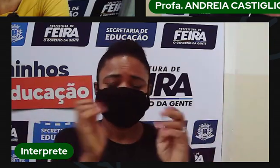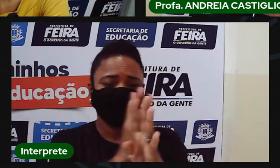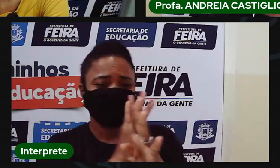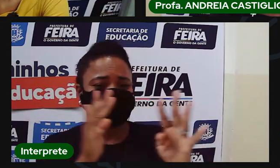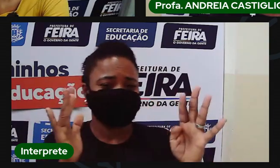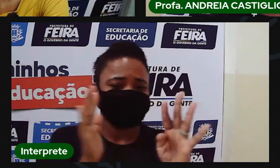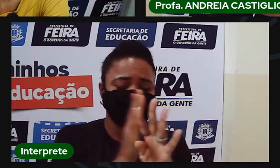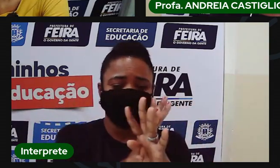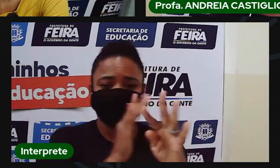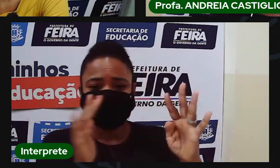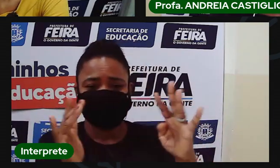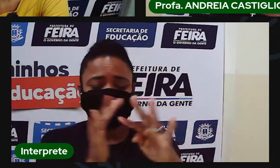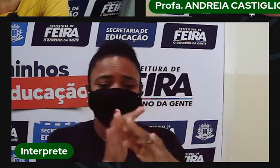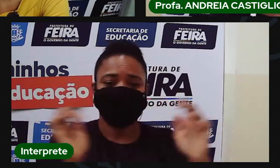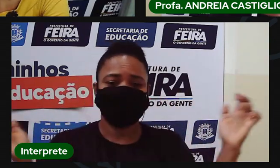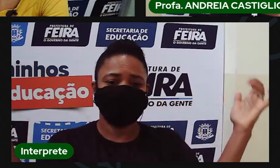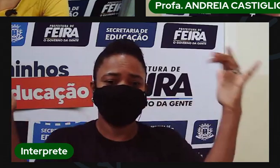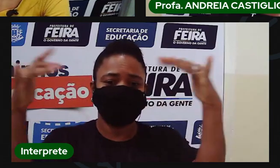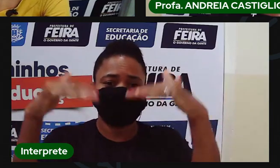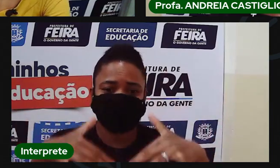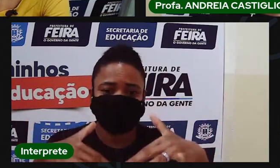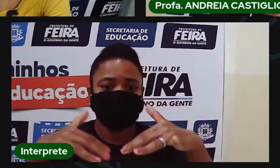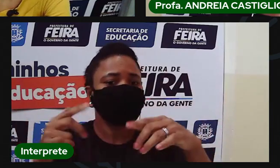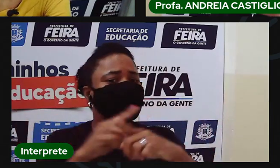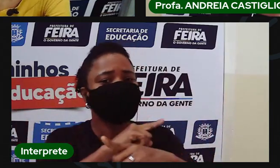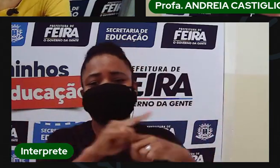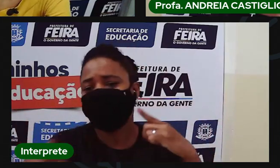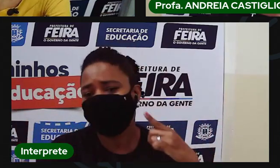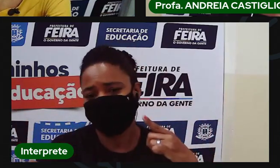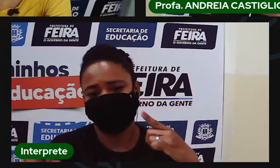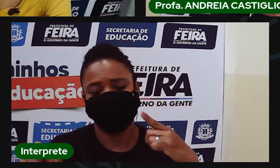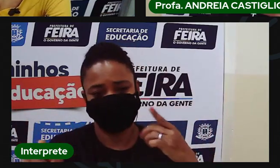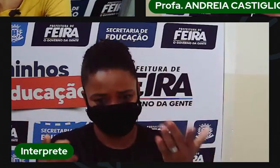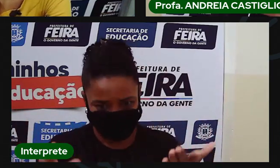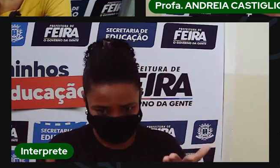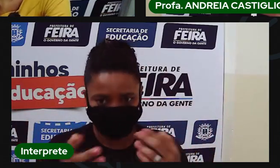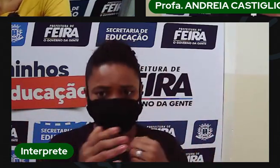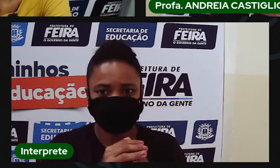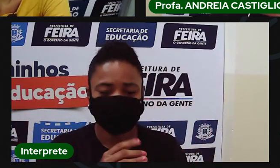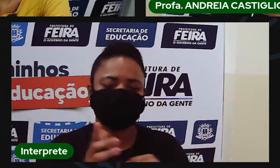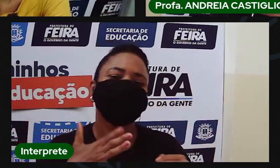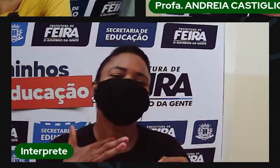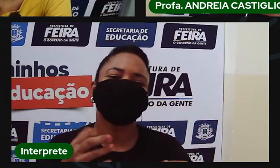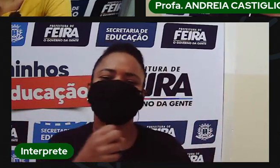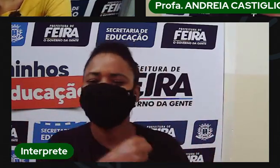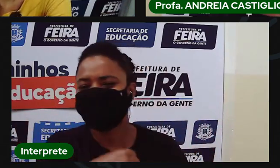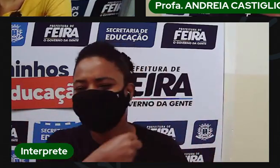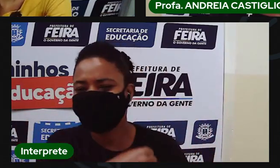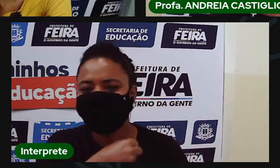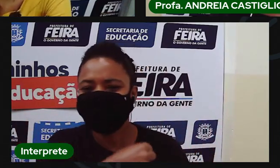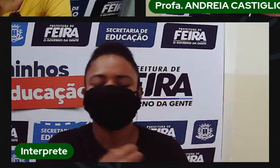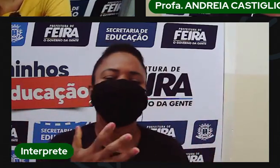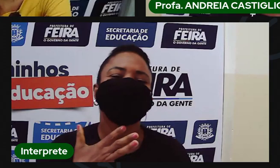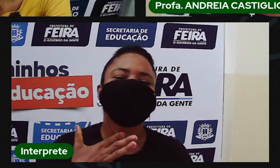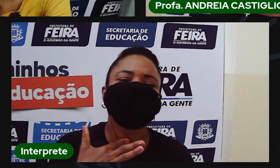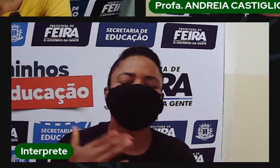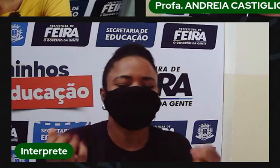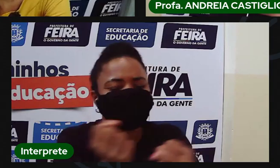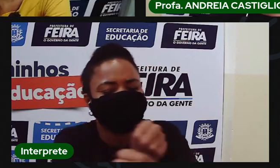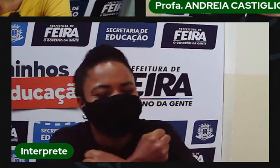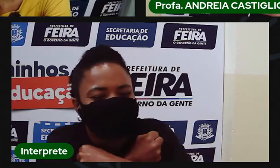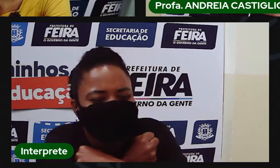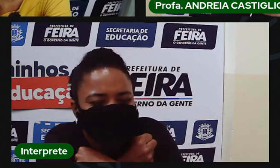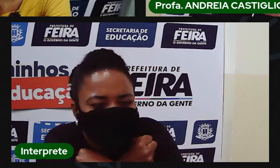escolas retornem à presencialidade. Não é verdade? A gente sabe que a gente está morrendo de saudade, com vontade de abraçar todo mundo, de ver os